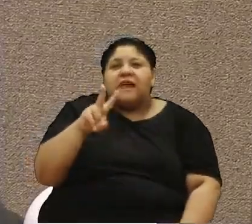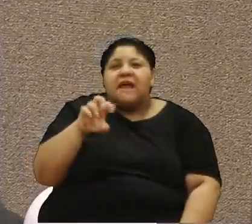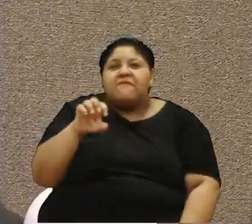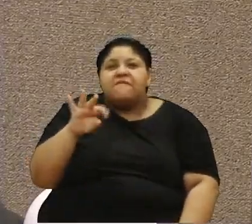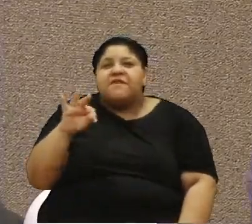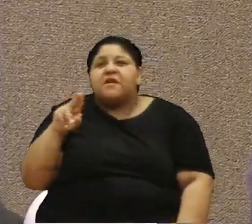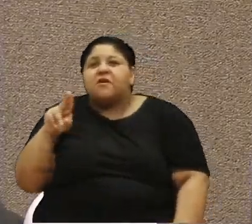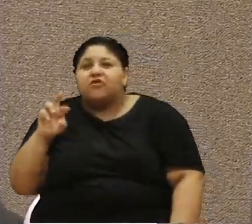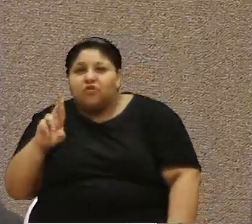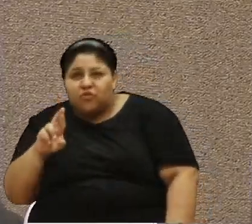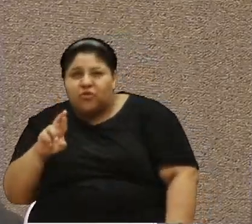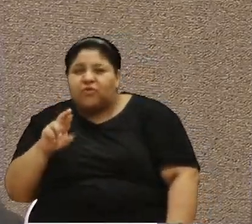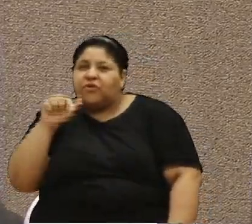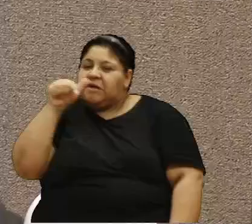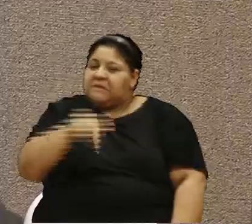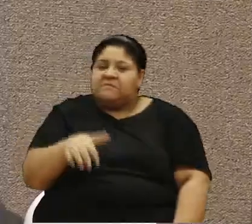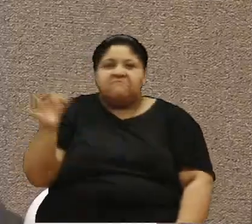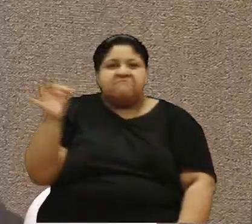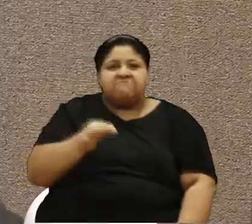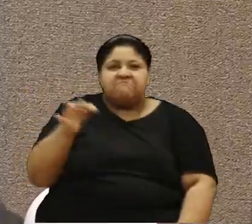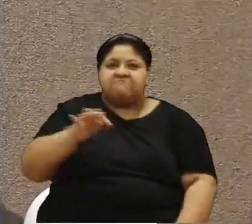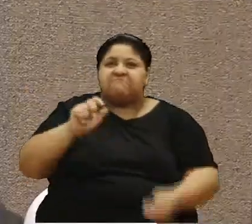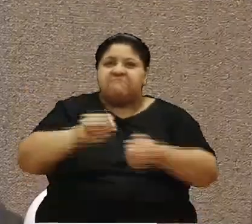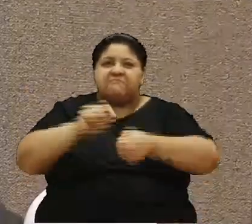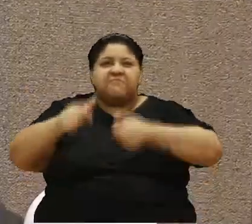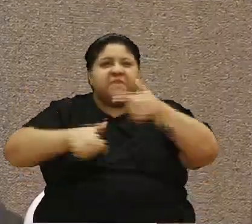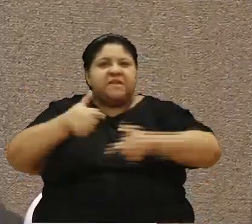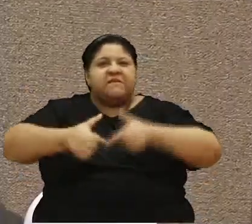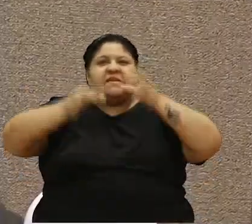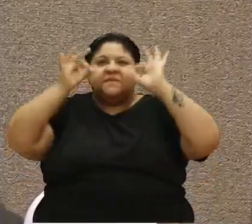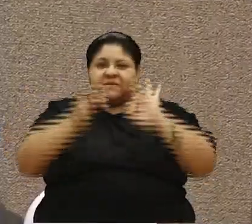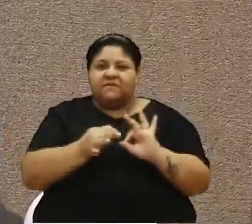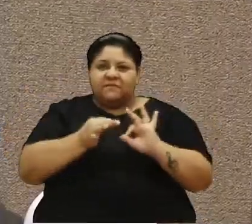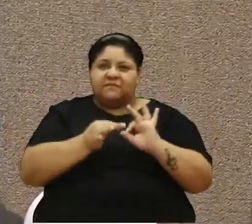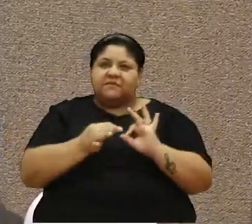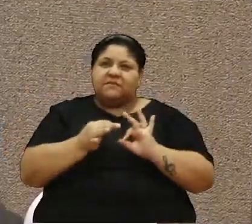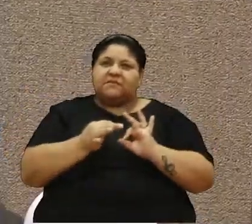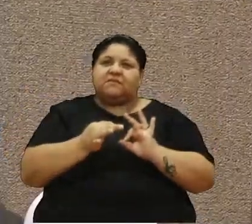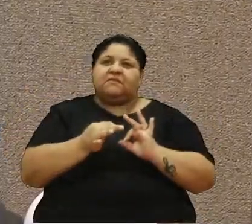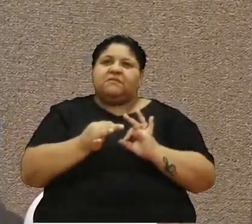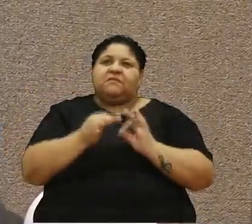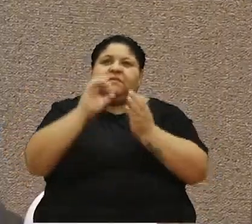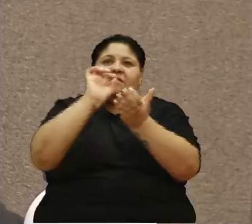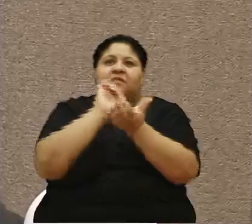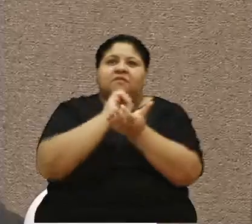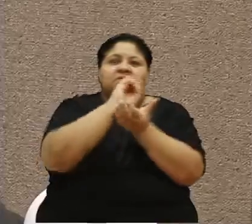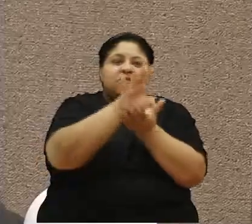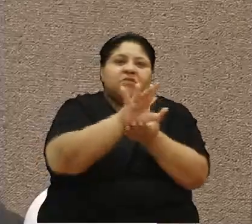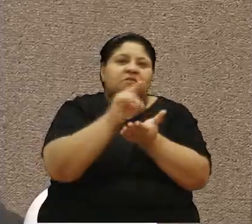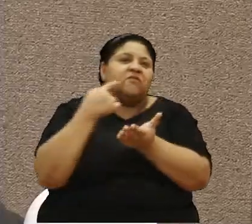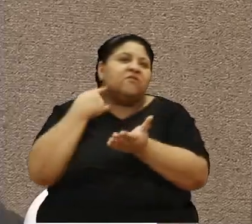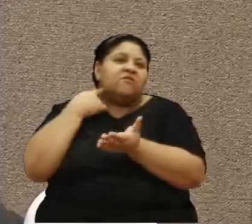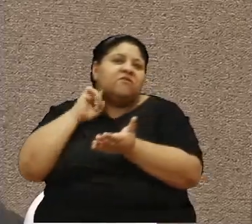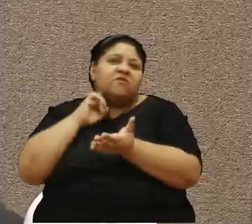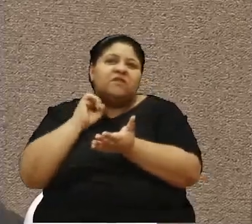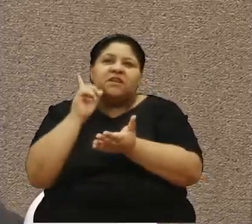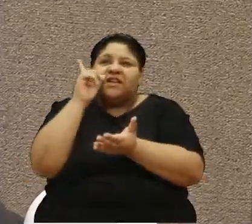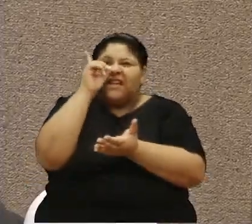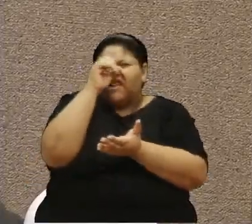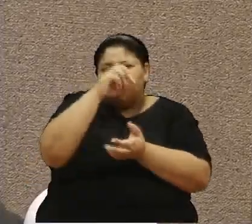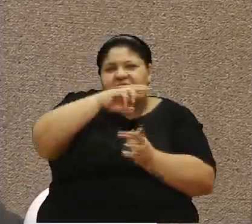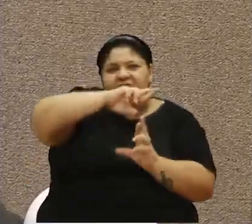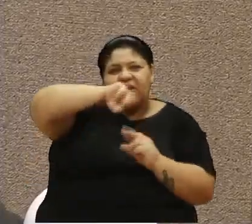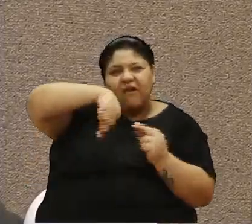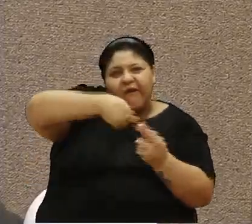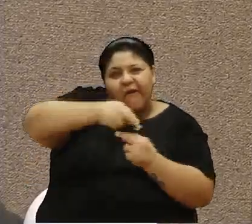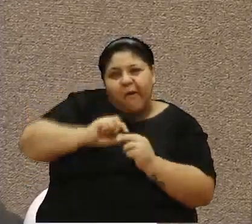Por esse coletivo que é sensacional, que faz um trabalho impecável para encaminhar resíduos de difícil reciclabilidade